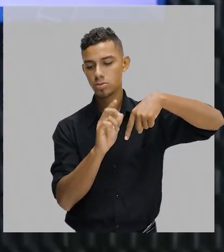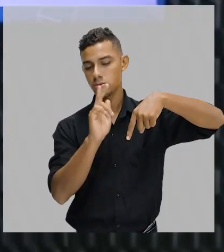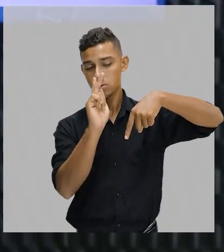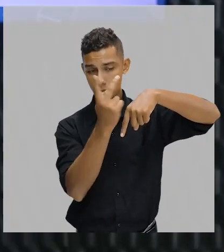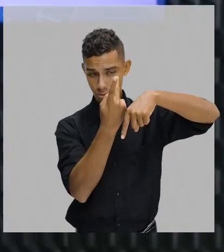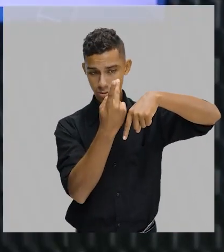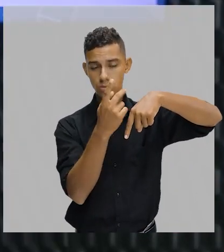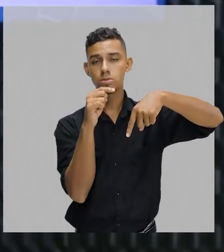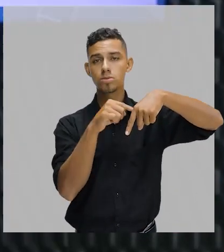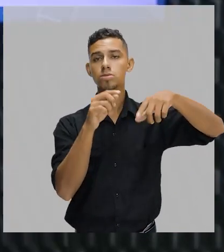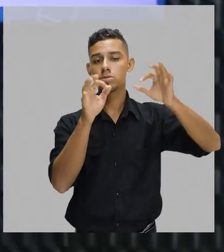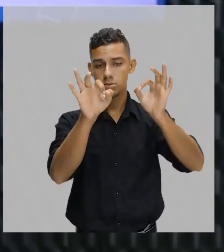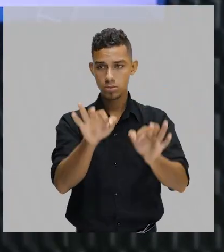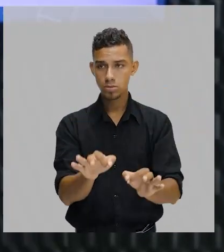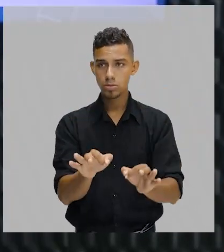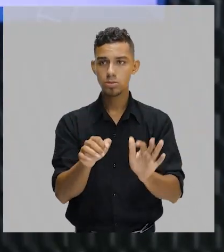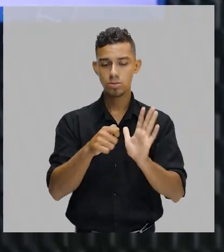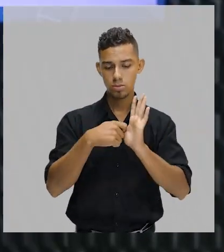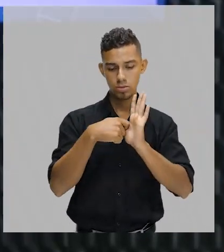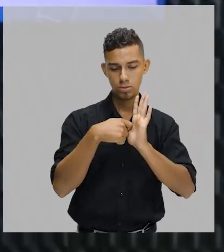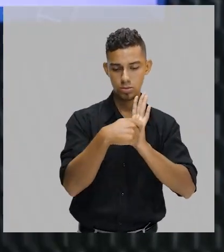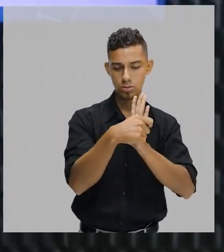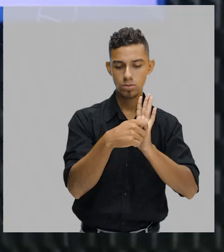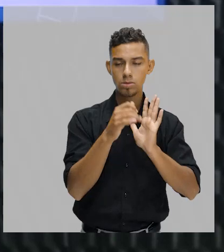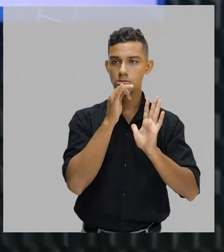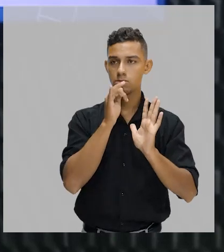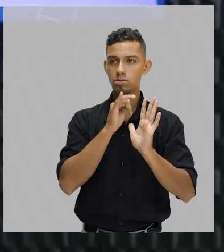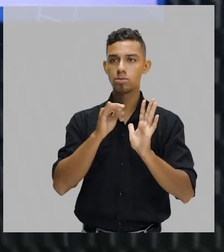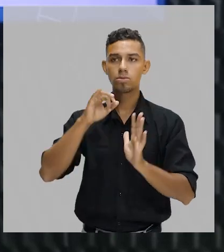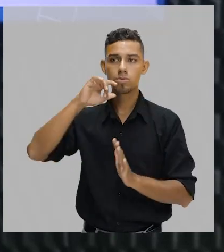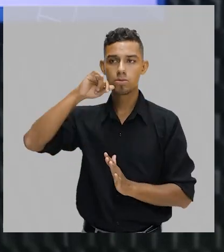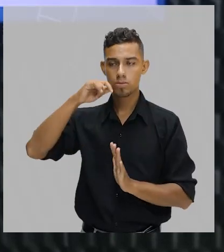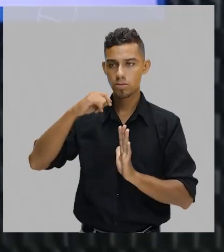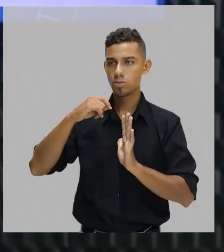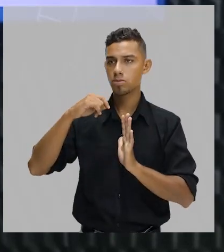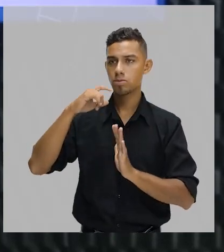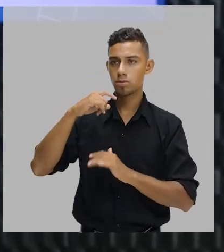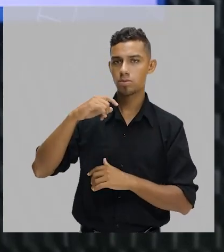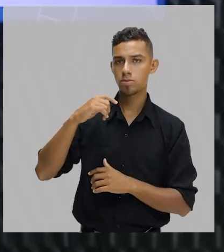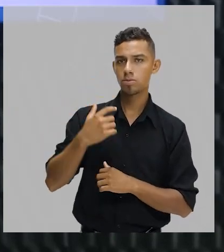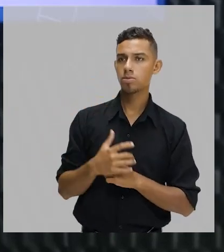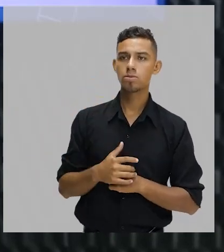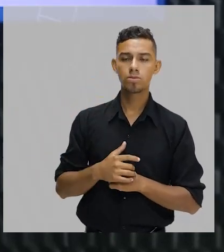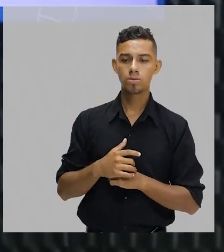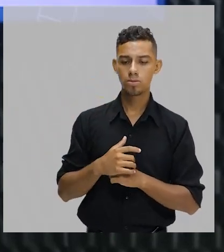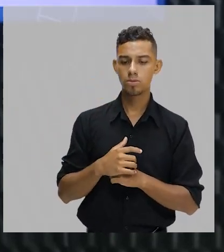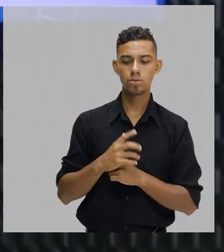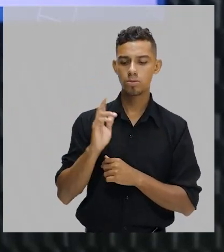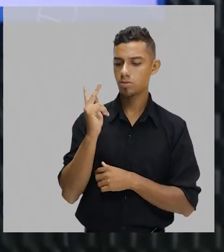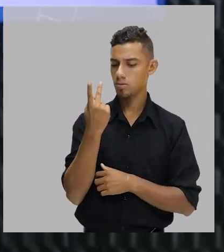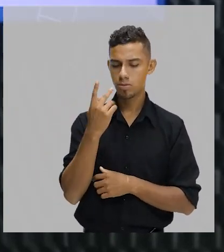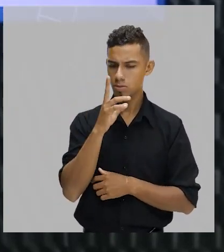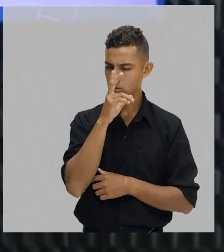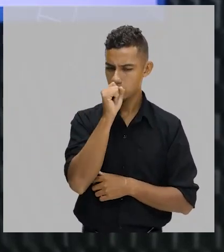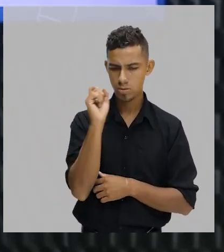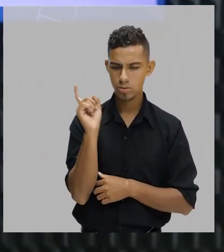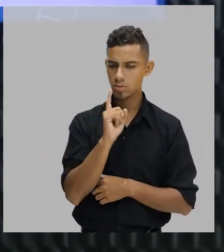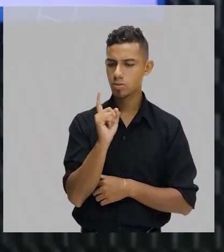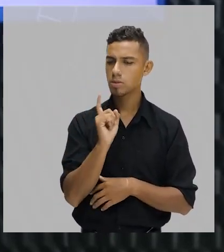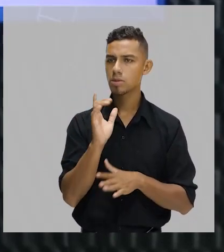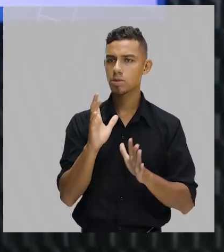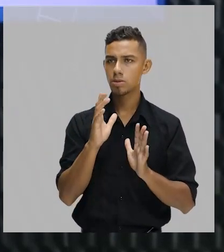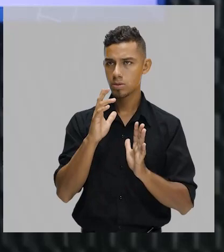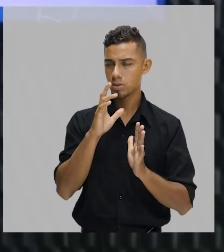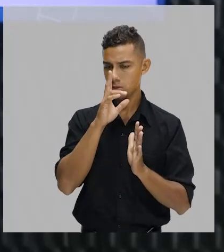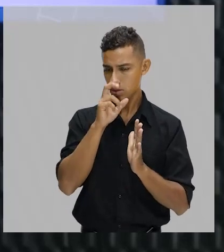for H, tenha certeza que vai acontecer o seguinte: na hora que você pegar um grafite H, ele não vai marcar muito forte. Aliás, se você forçar,